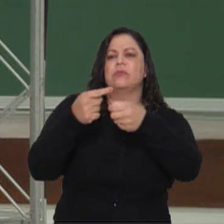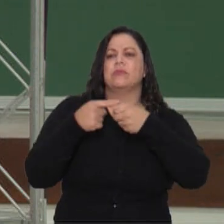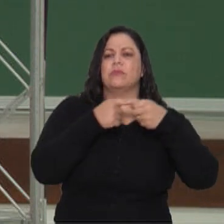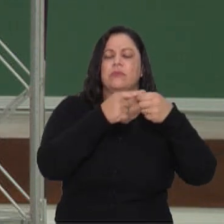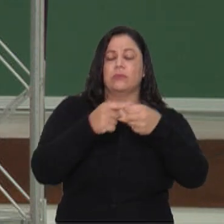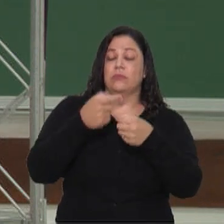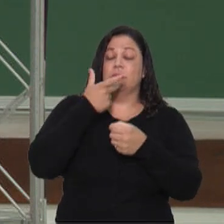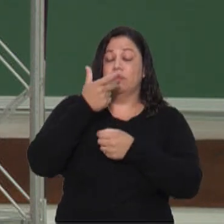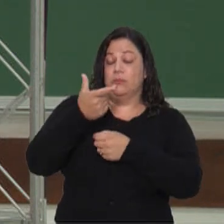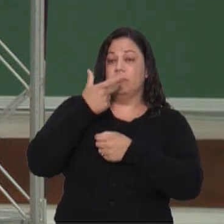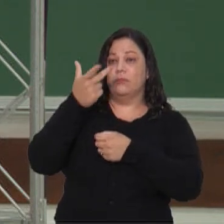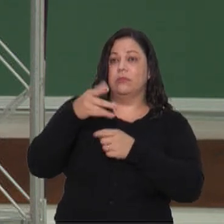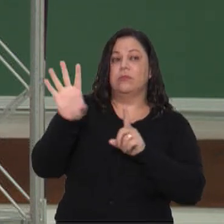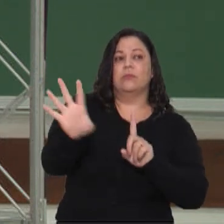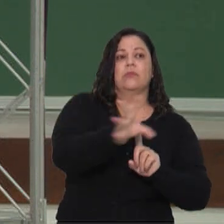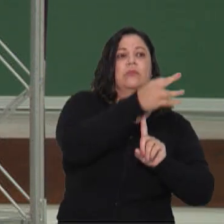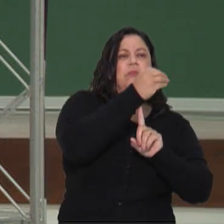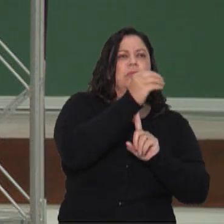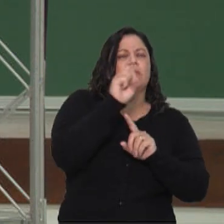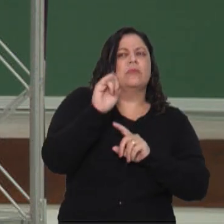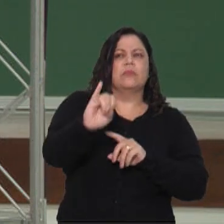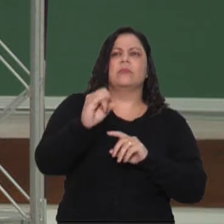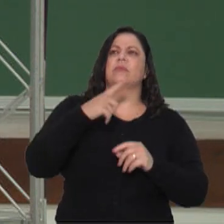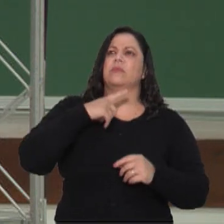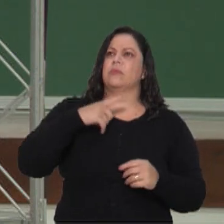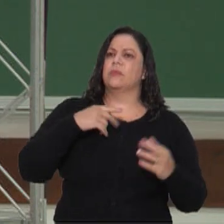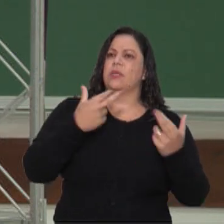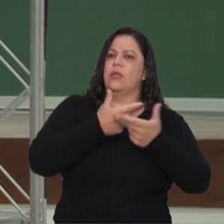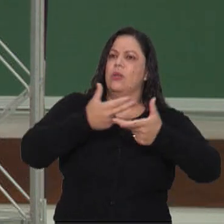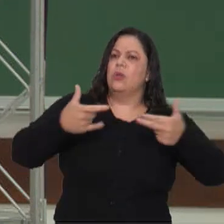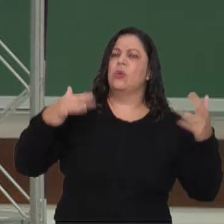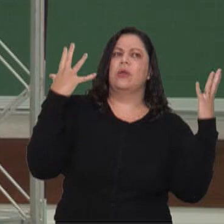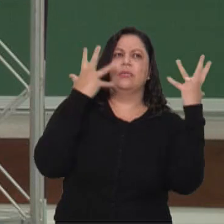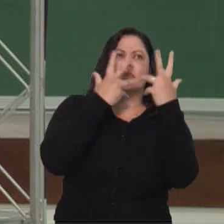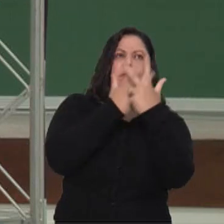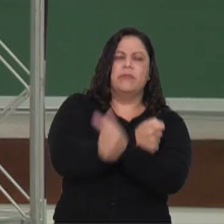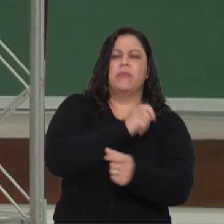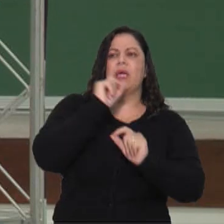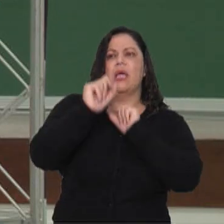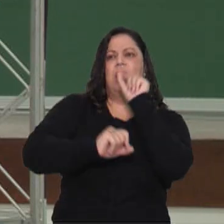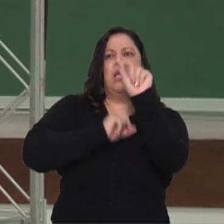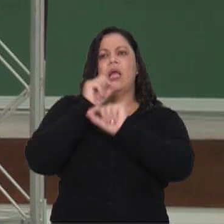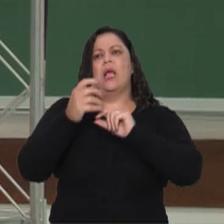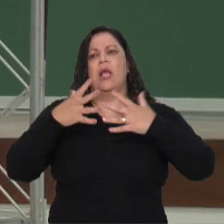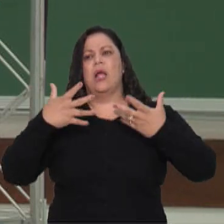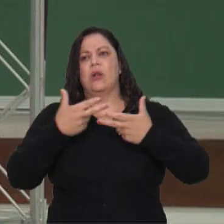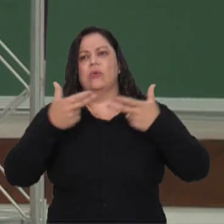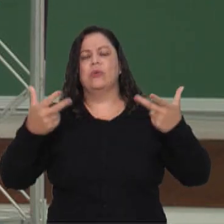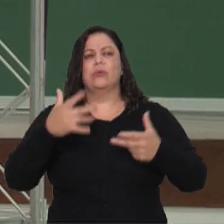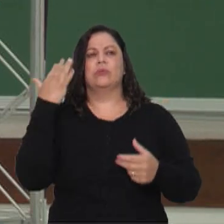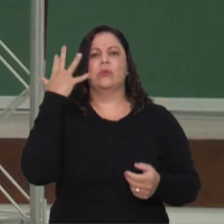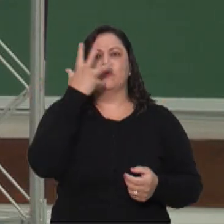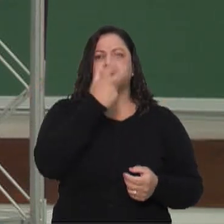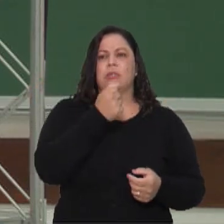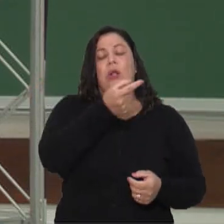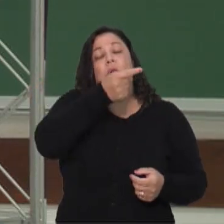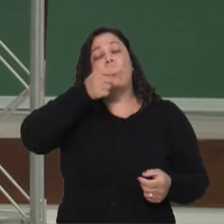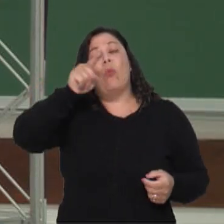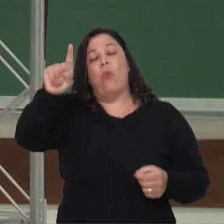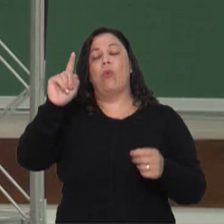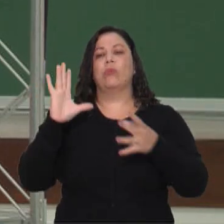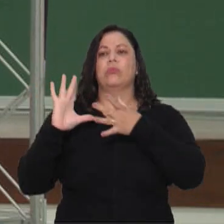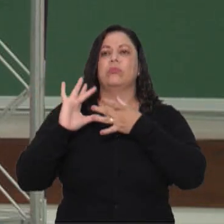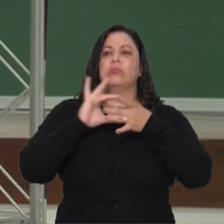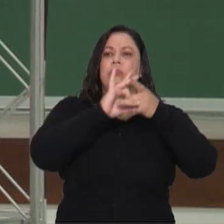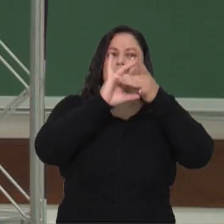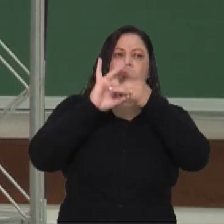falar se existem coisas belas em si mesmas, falar se existem coisas que são belas, mas não necessariamente estão ligados com o